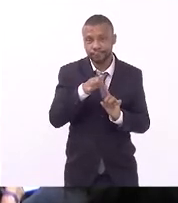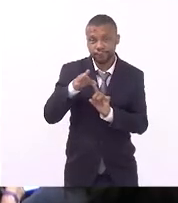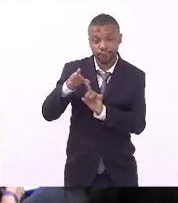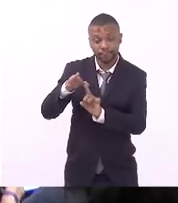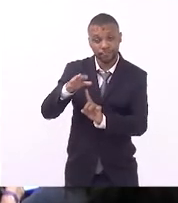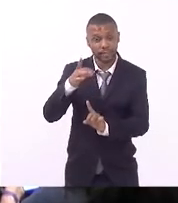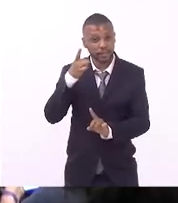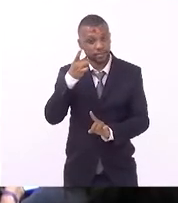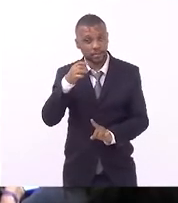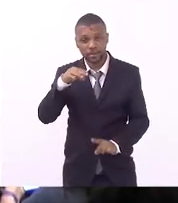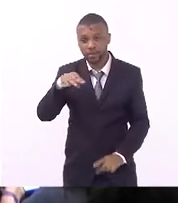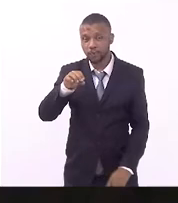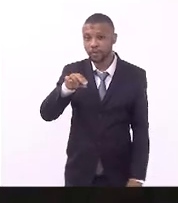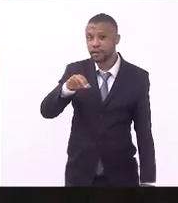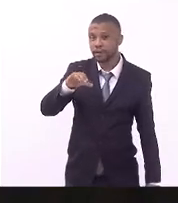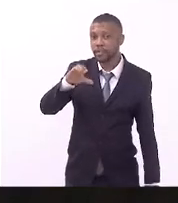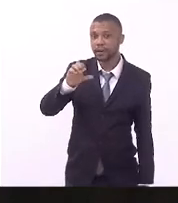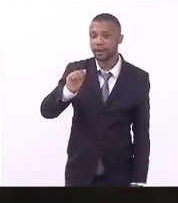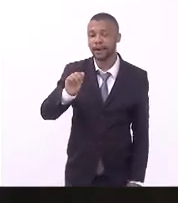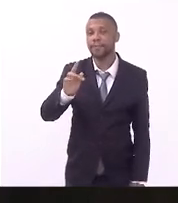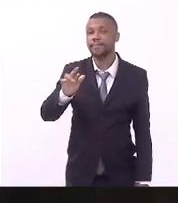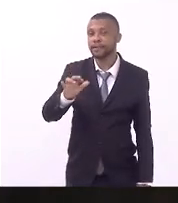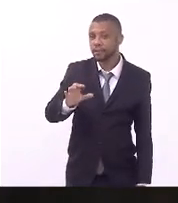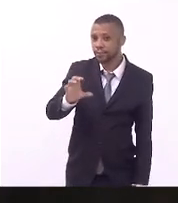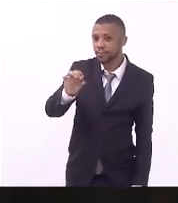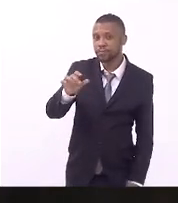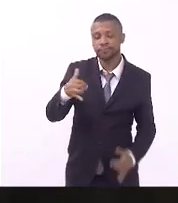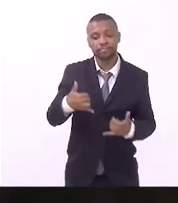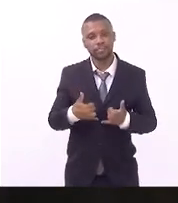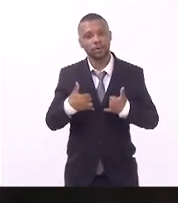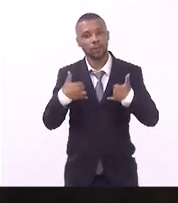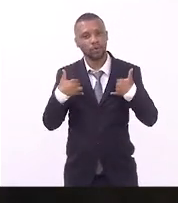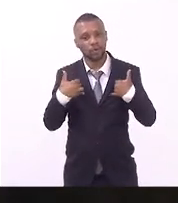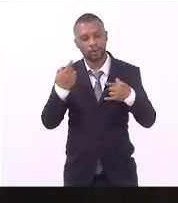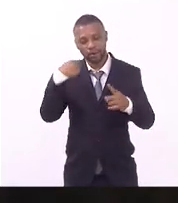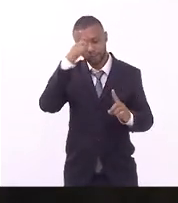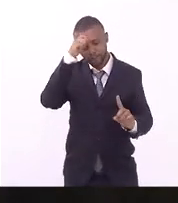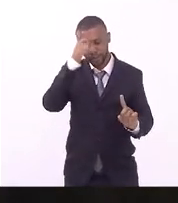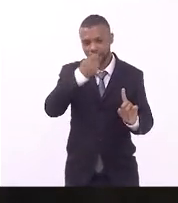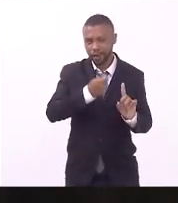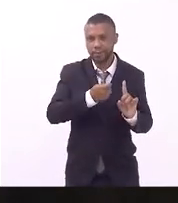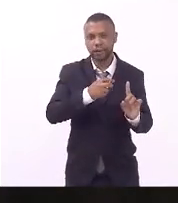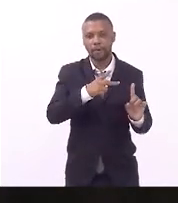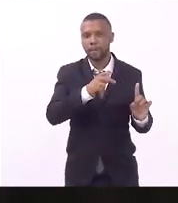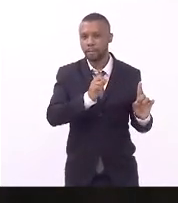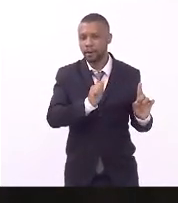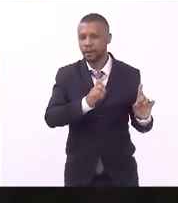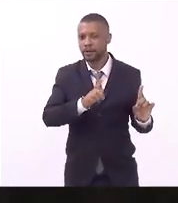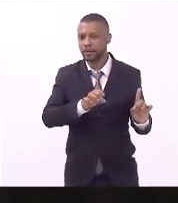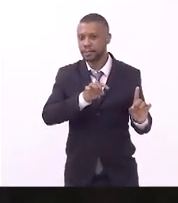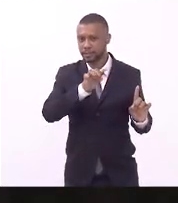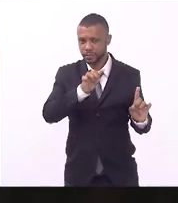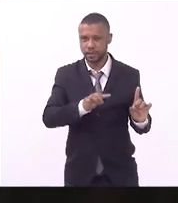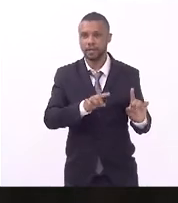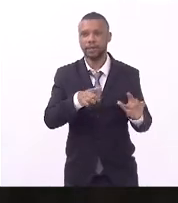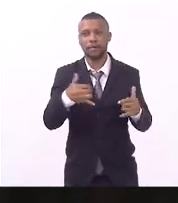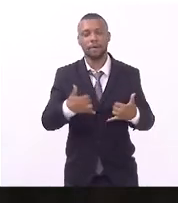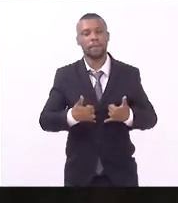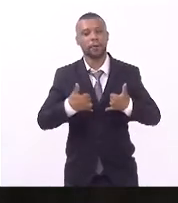Mônica Francisco, que me honrou muito com esse convite para estar aqui na homenagem ao Pajé. Muito obrigada. Uma grande honra estar